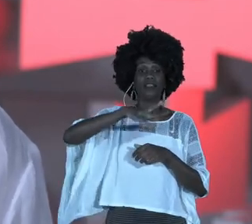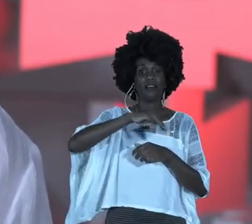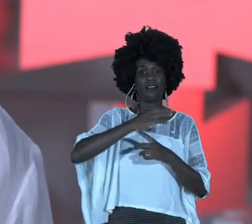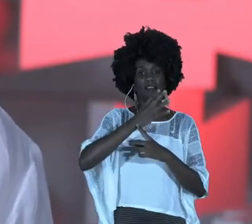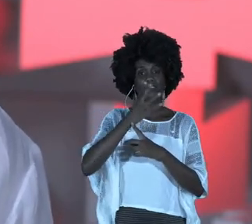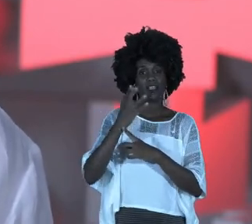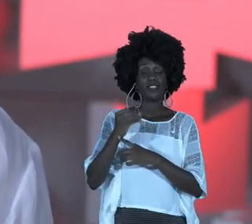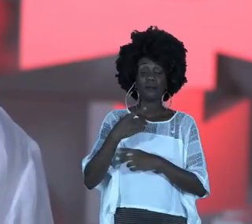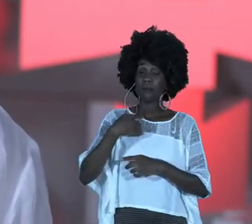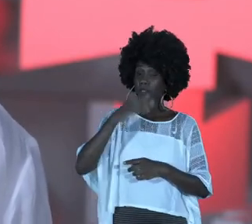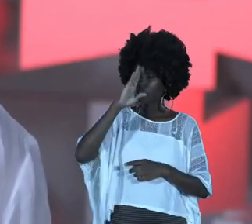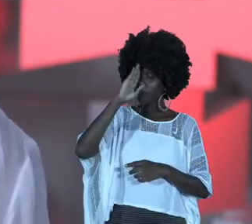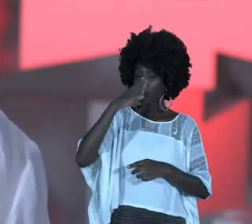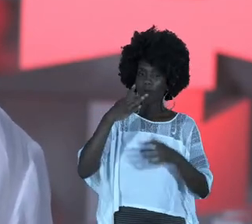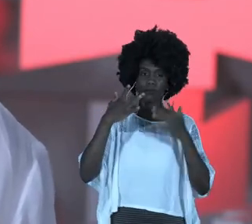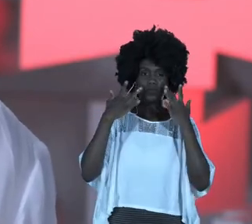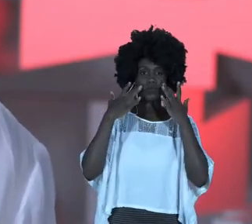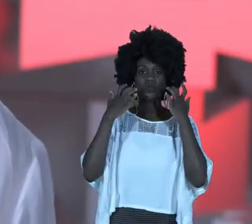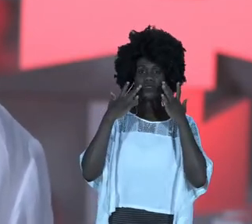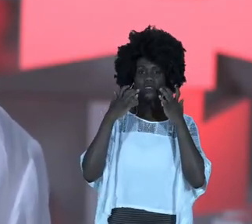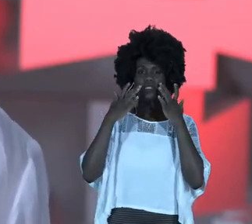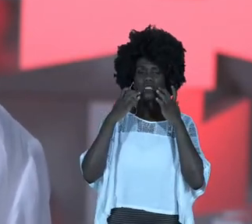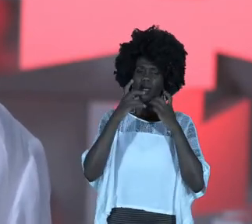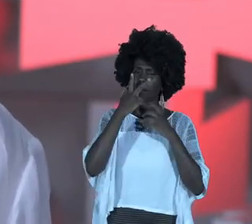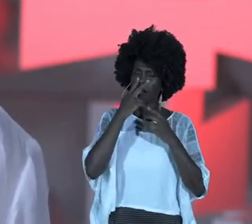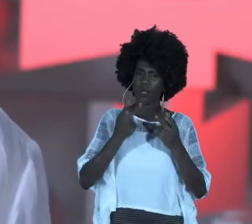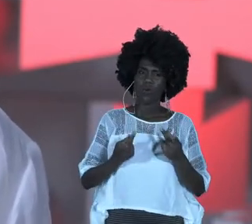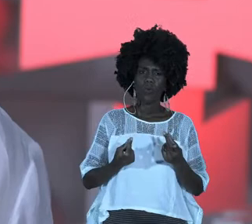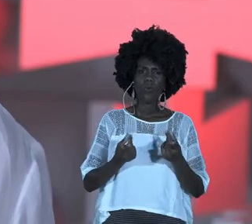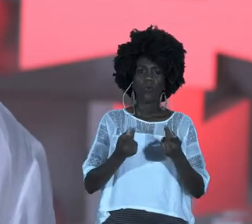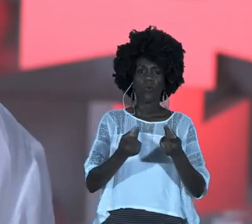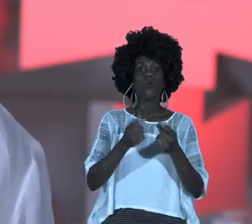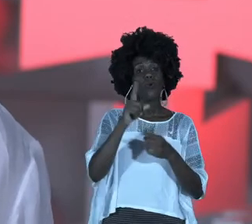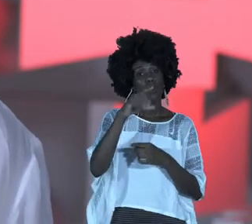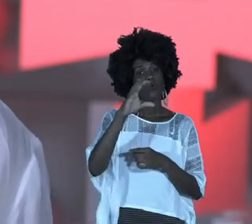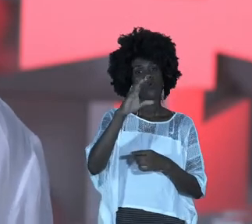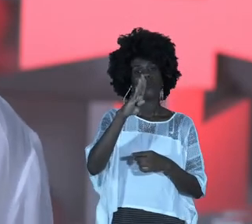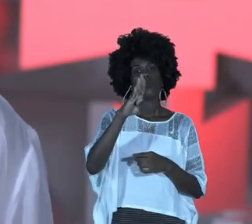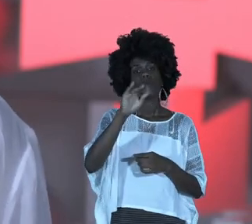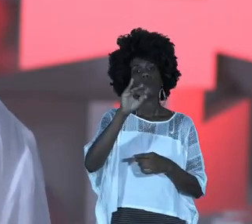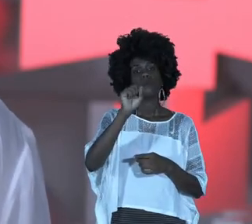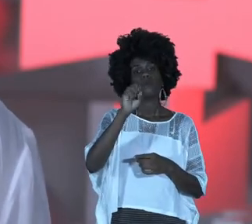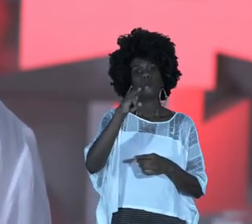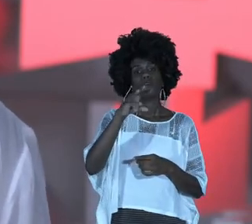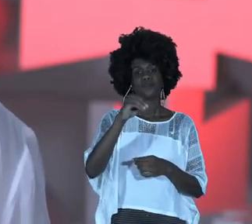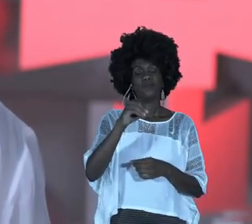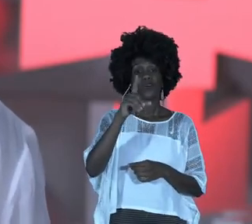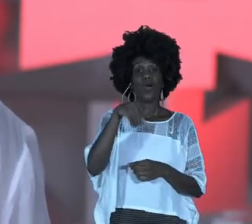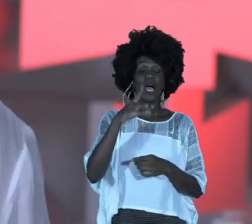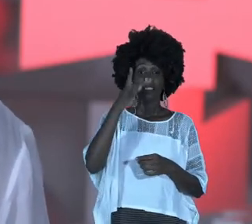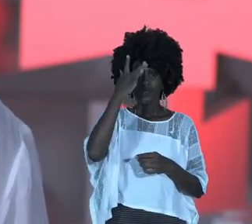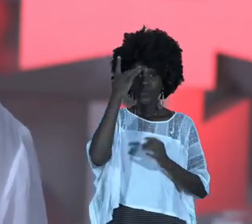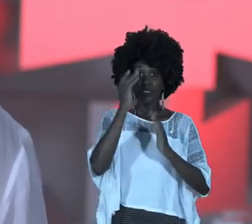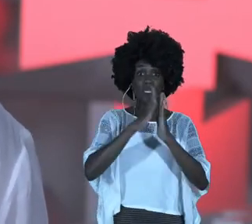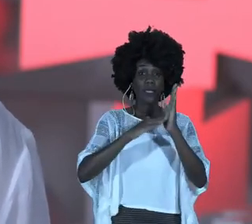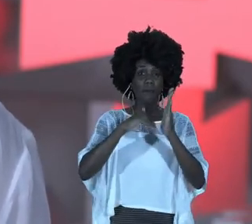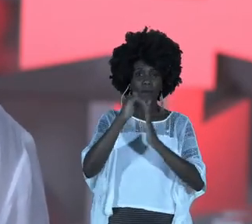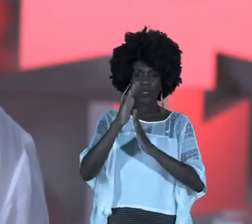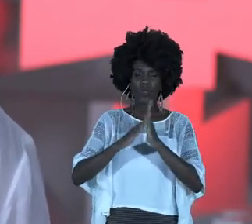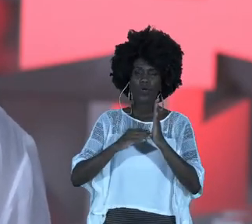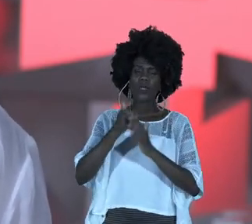no teatro, e de forma tão duradoura do que o cubismo. Os seus pintores, por volta